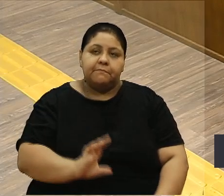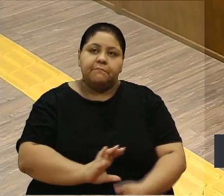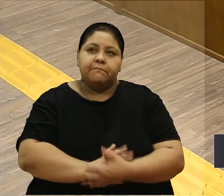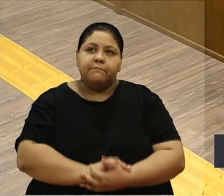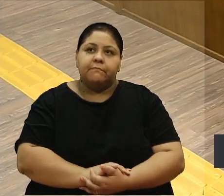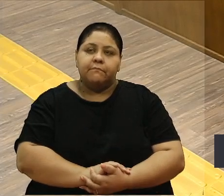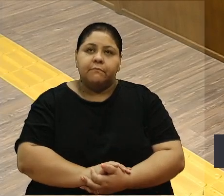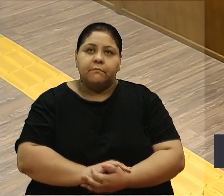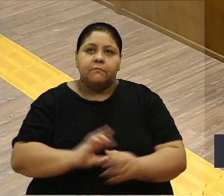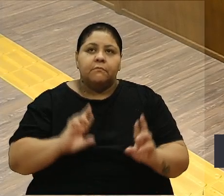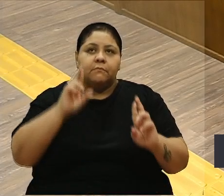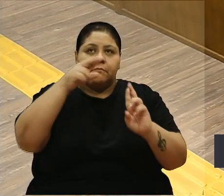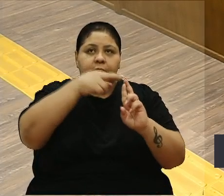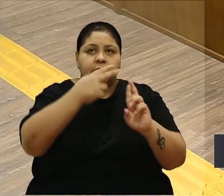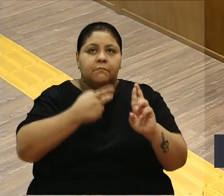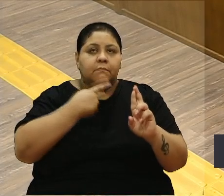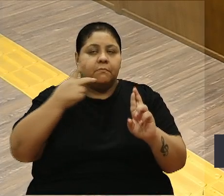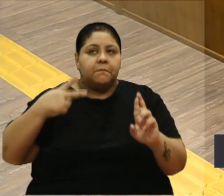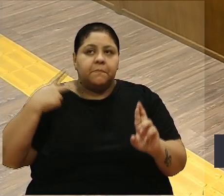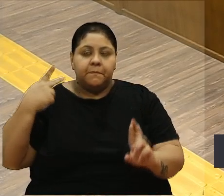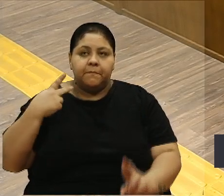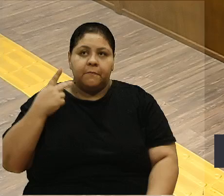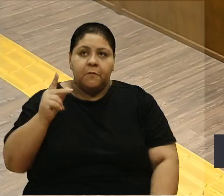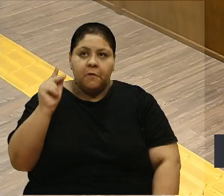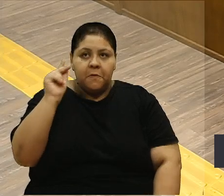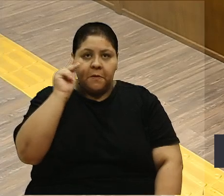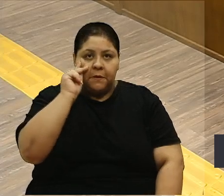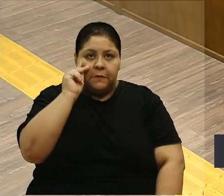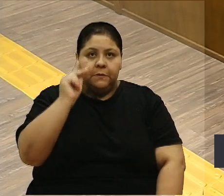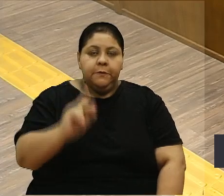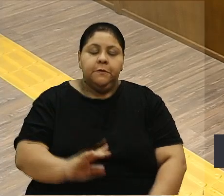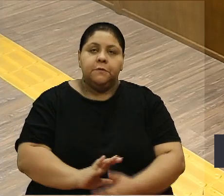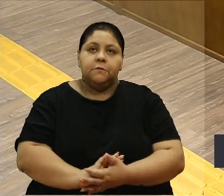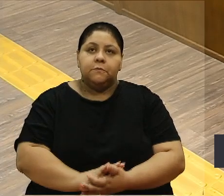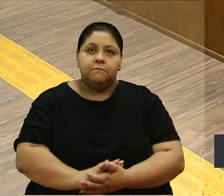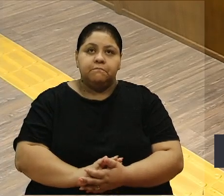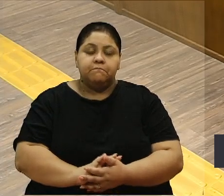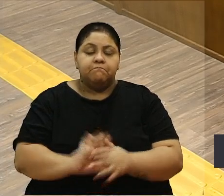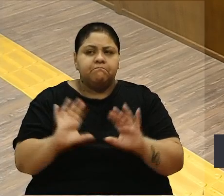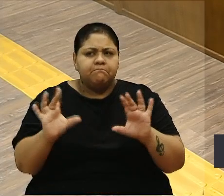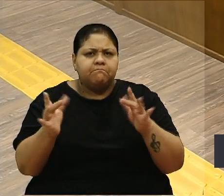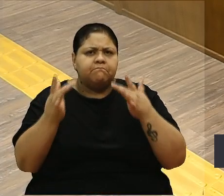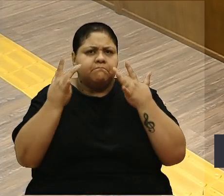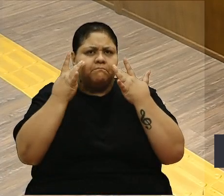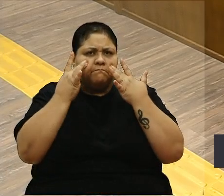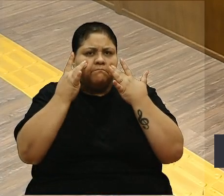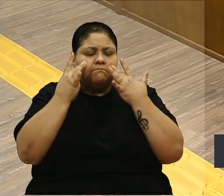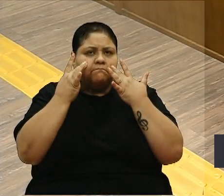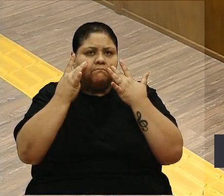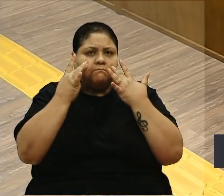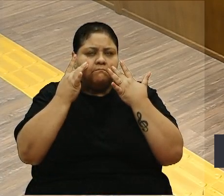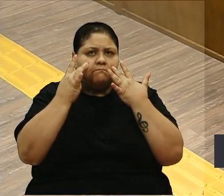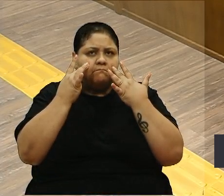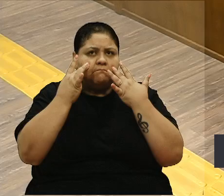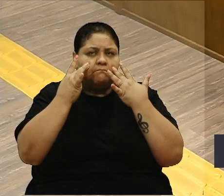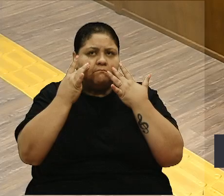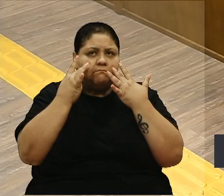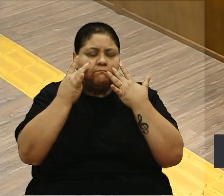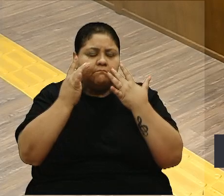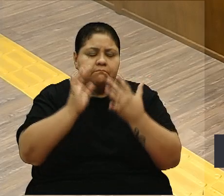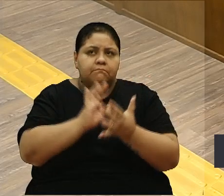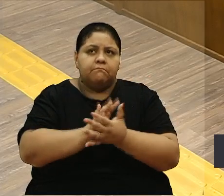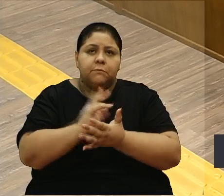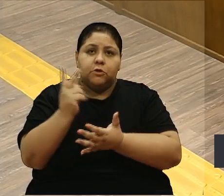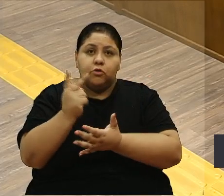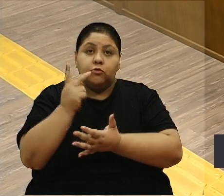E referente à fala do vereador Cláudio, me chamou a atenção na sua fala, vereador,